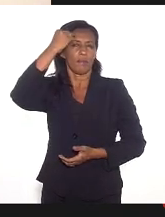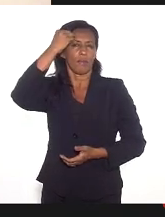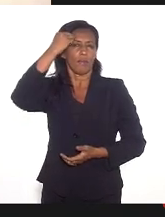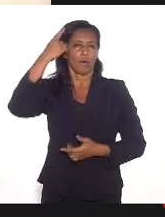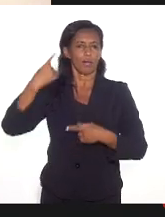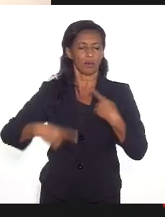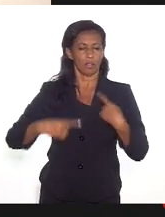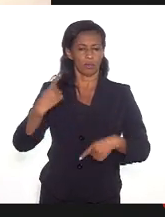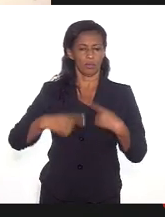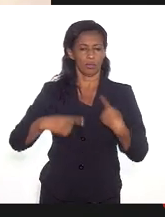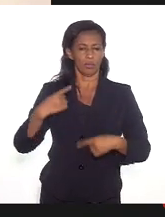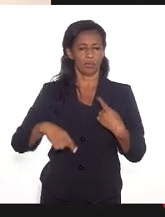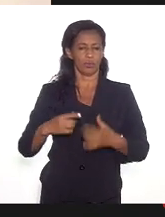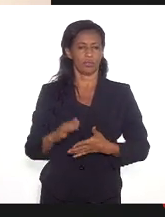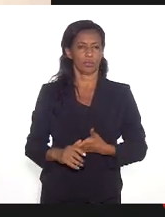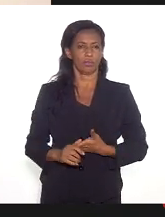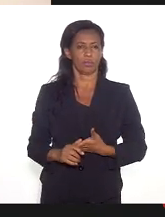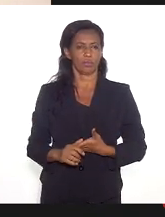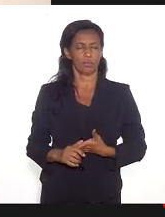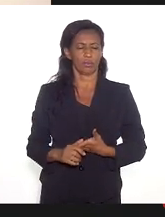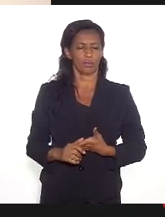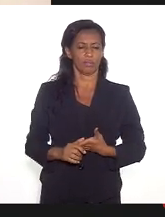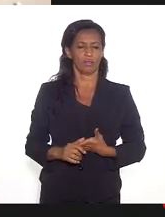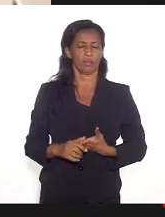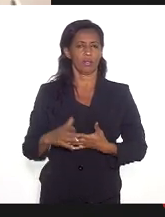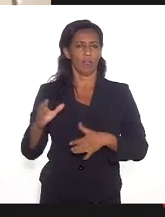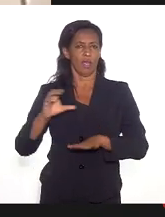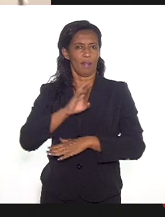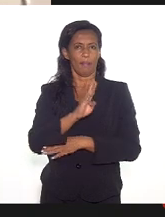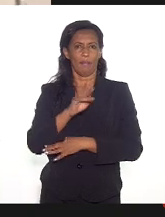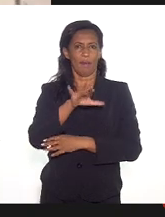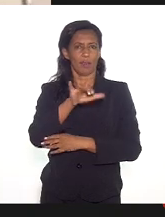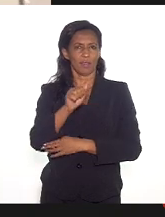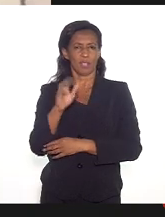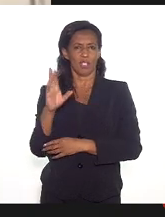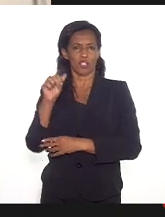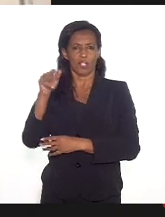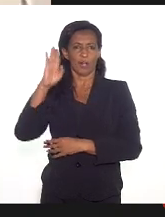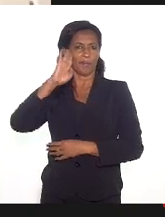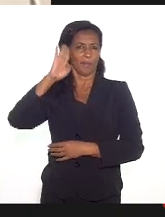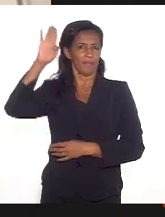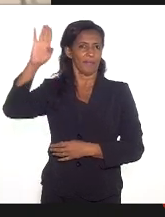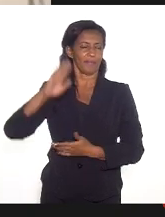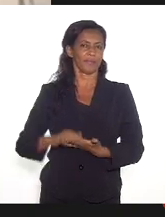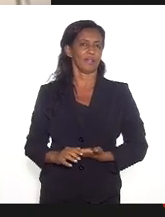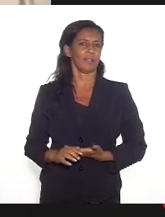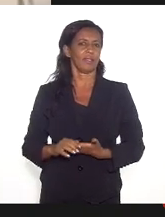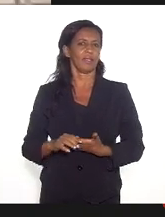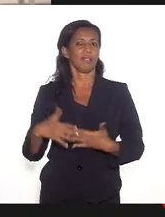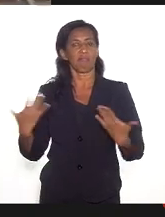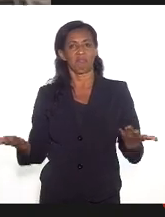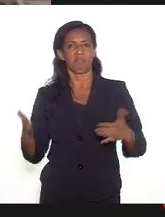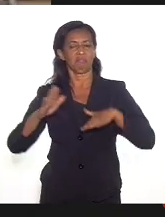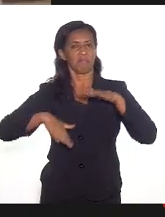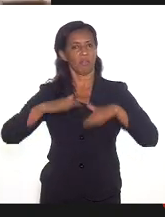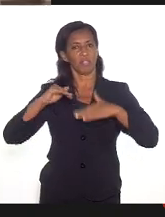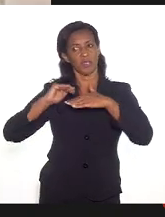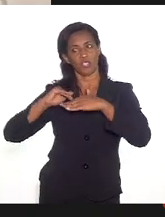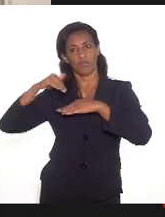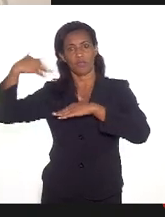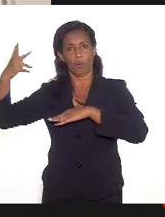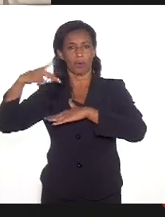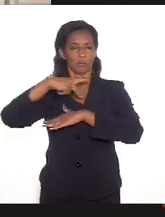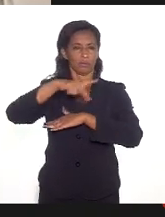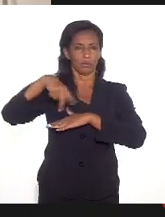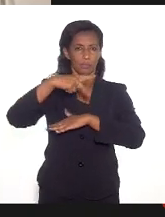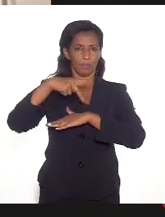estão adquirindo ali os postos ali de Macedo Campos não devem dar prioridade a isso, talvez isso seja feito no exterior, e